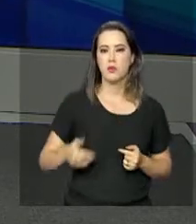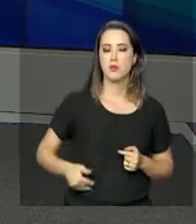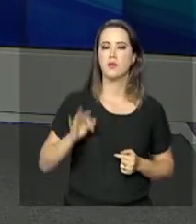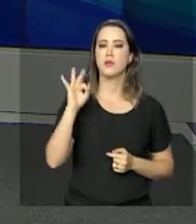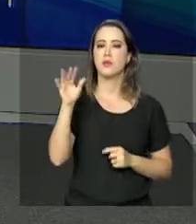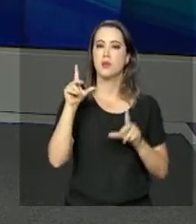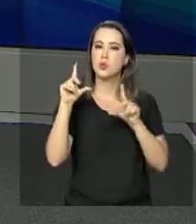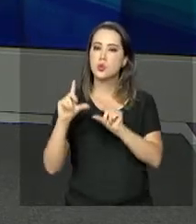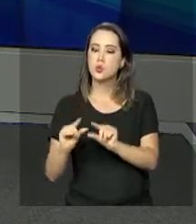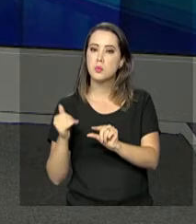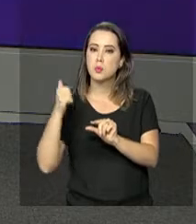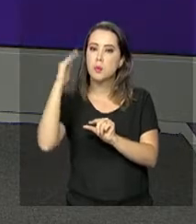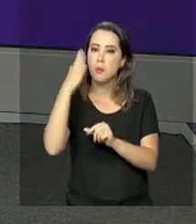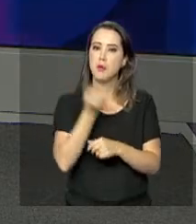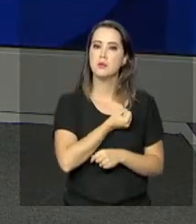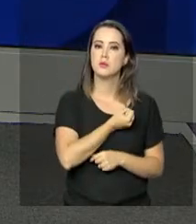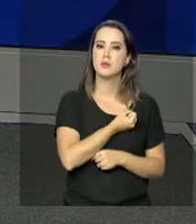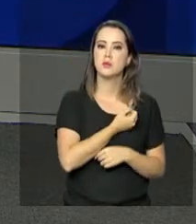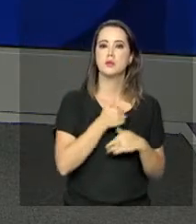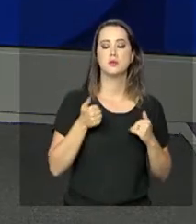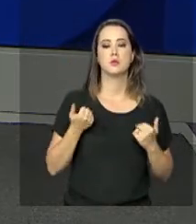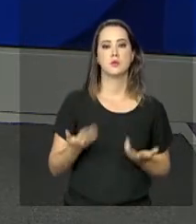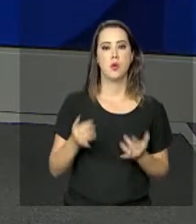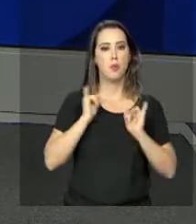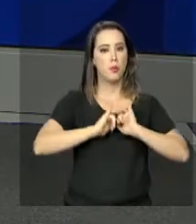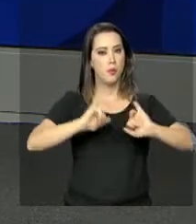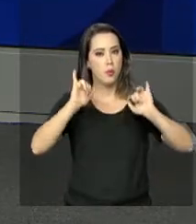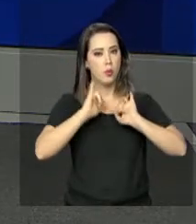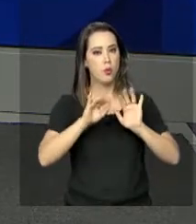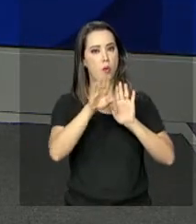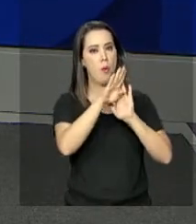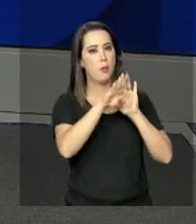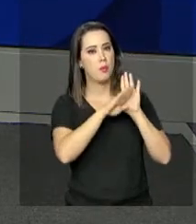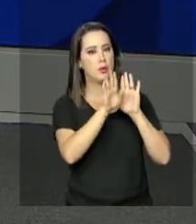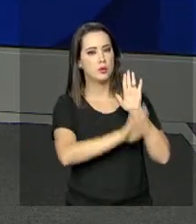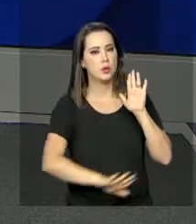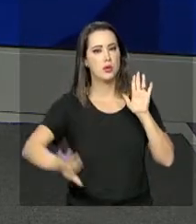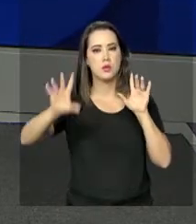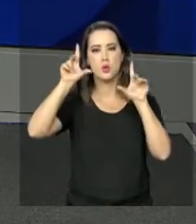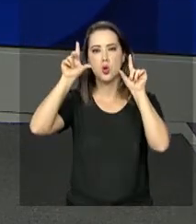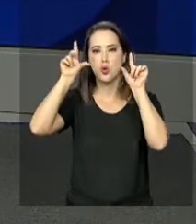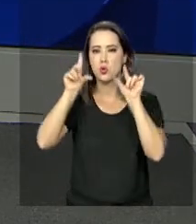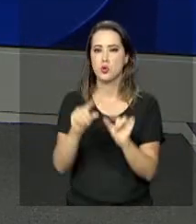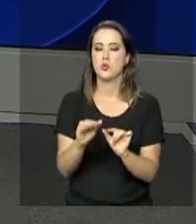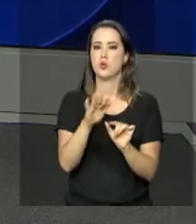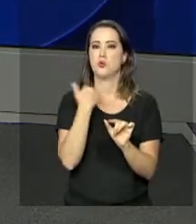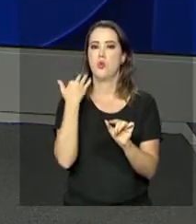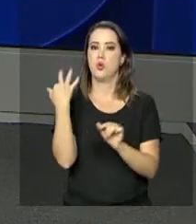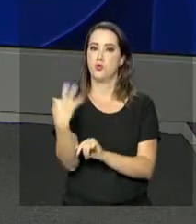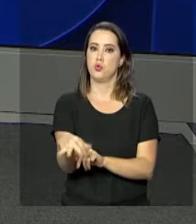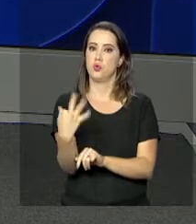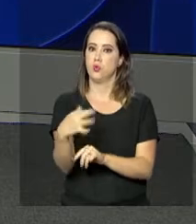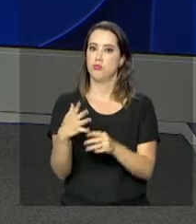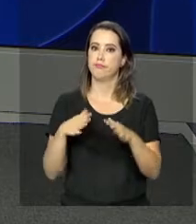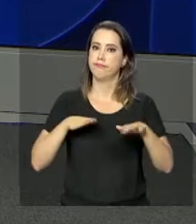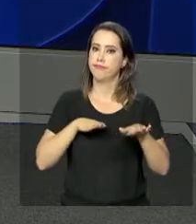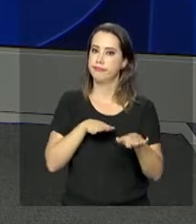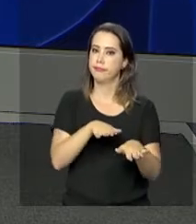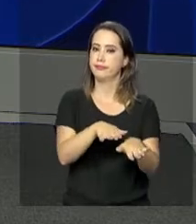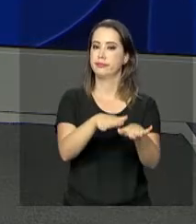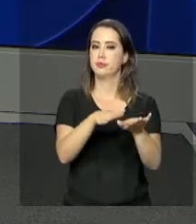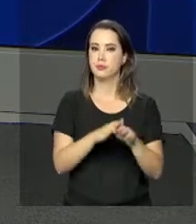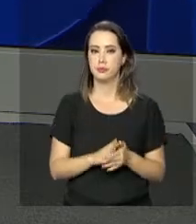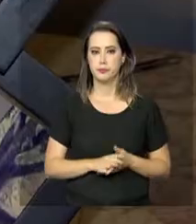quer reduzir ainda mais esse número para isso publicou ano nacional de redução de mortes e lesões no trânsito opina